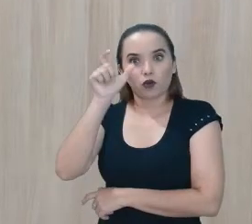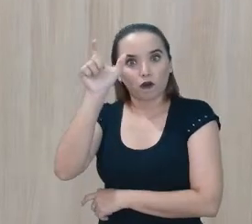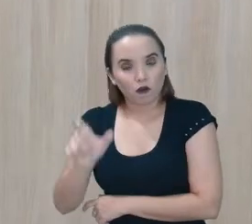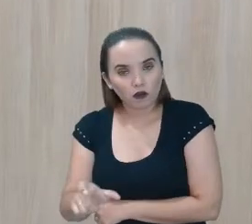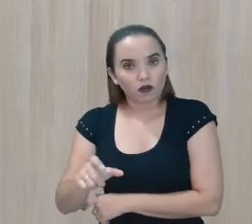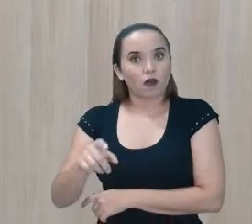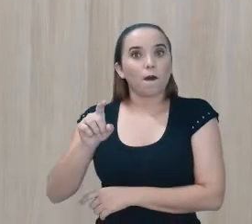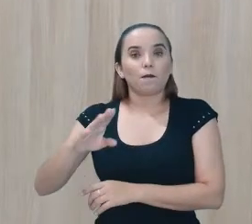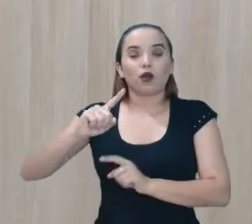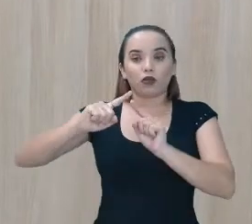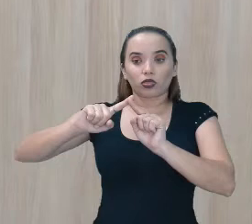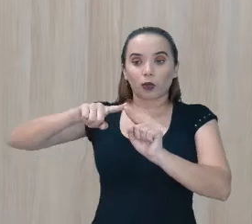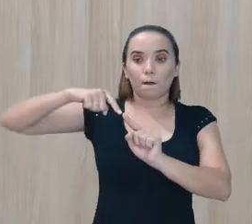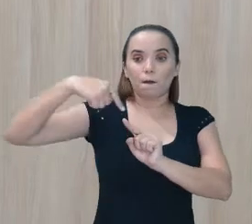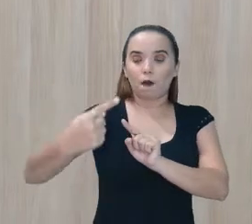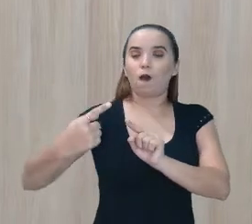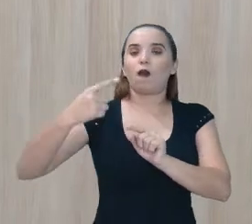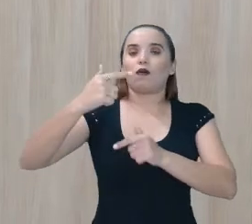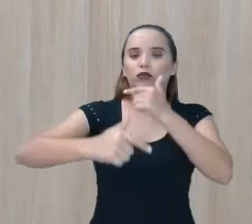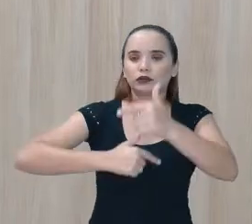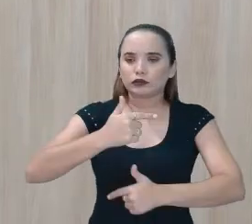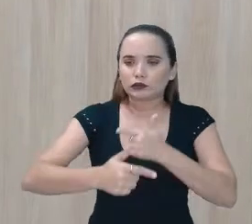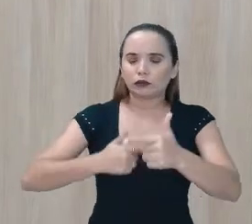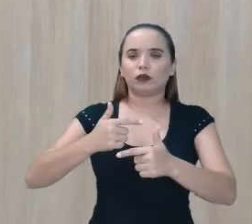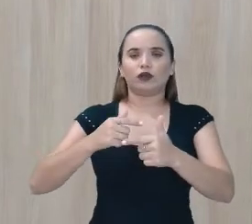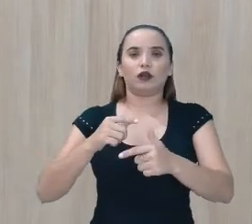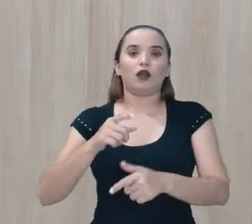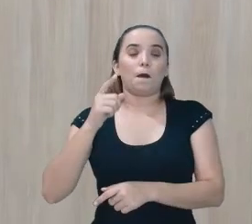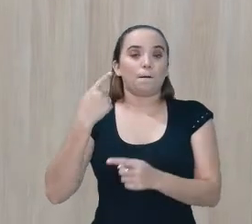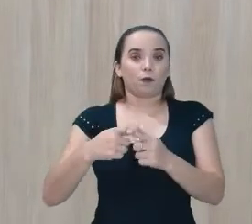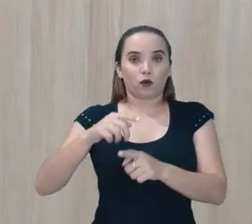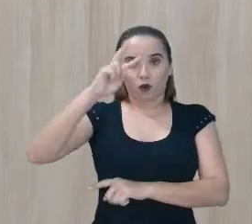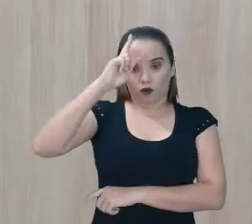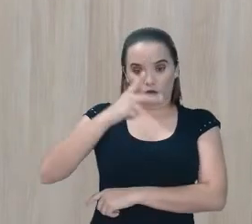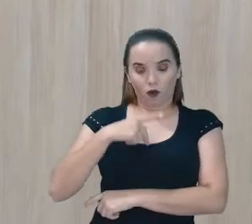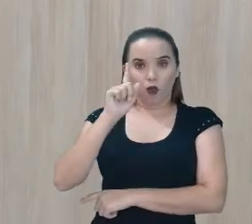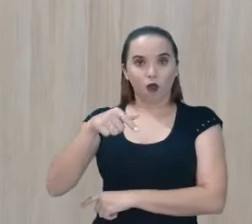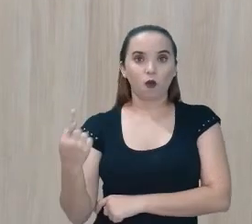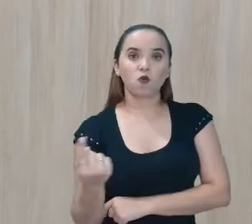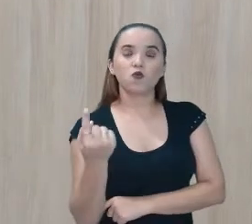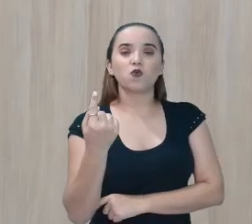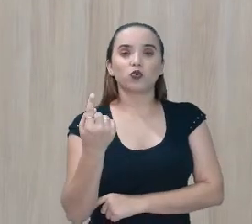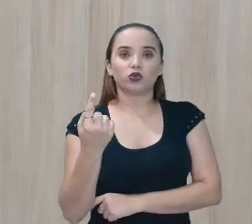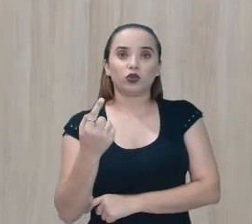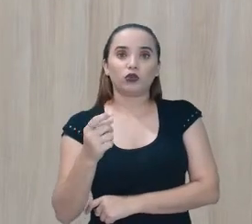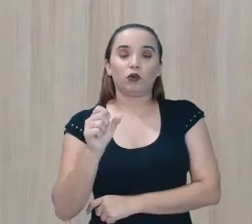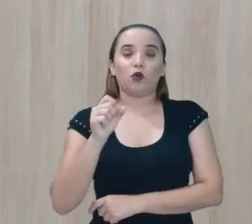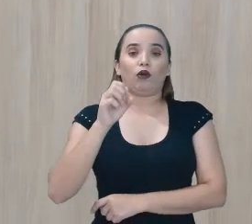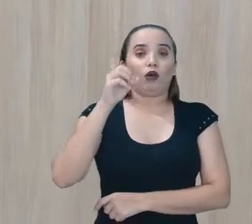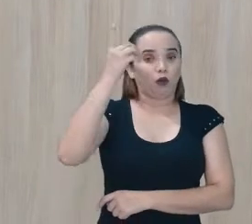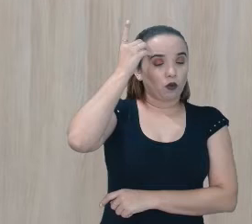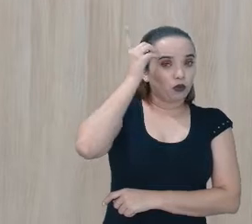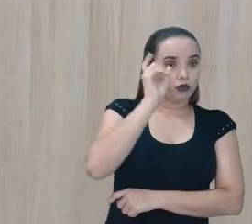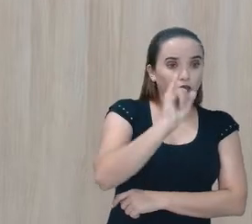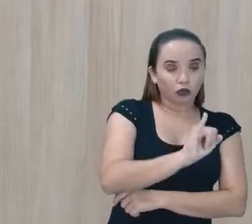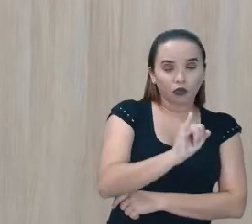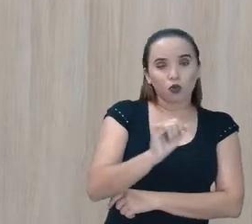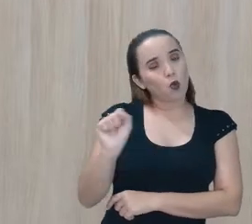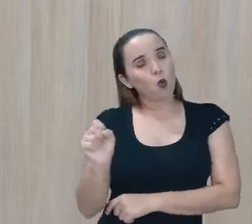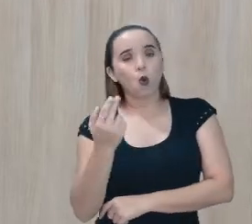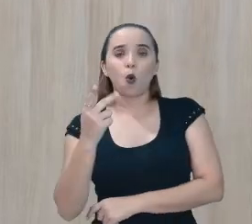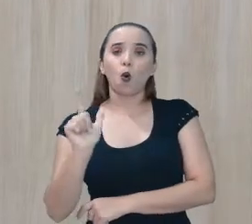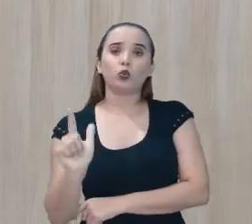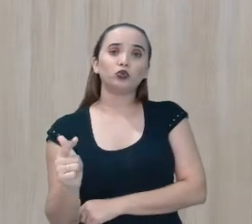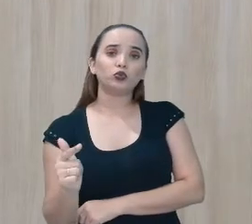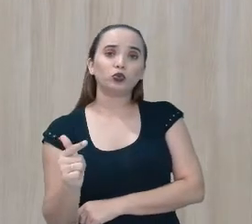único, que seja deficiente intelectual ou sem deficiência. existe aquele estudante sem deficiência que